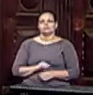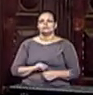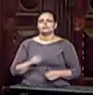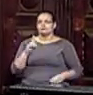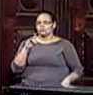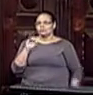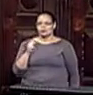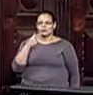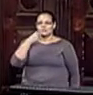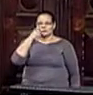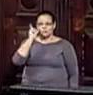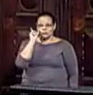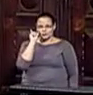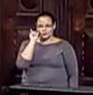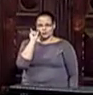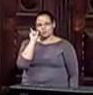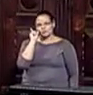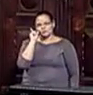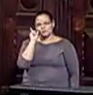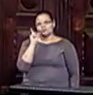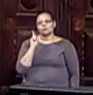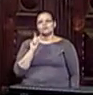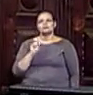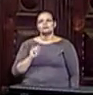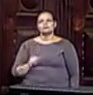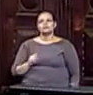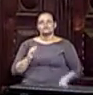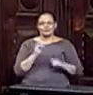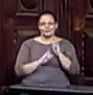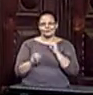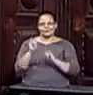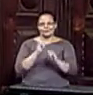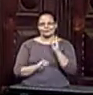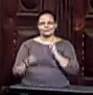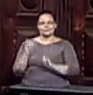No dia de ontem, foi divulgado